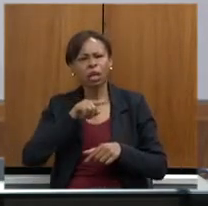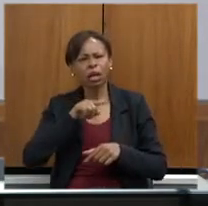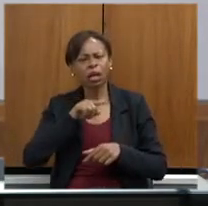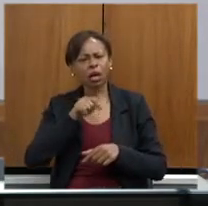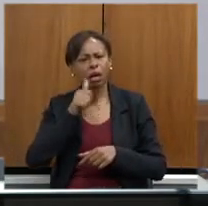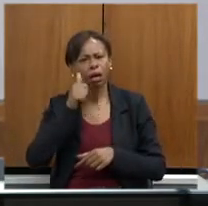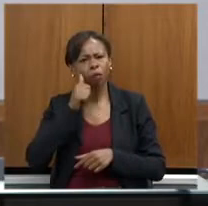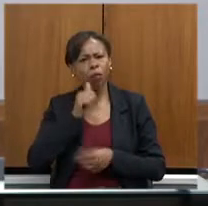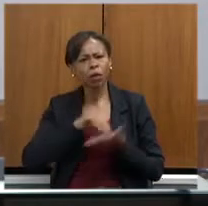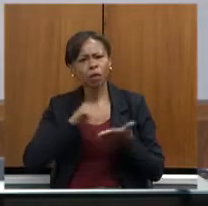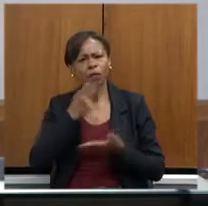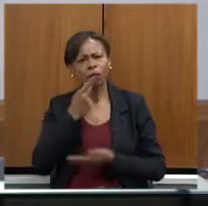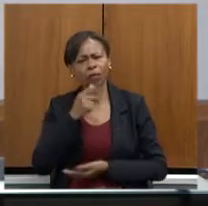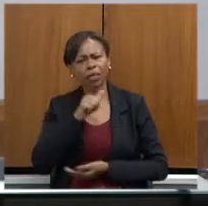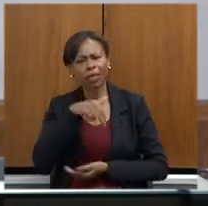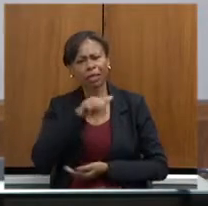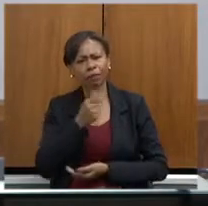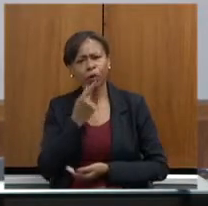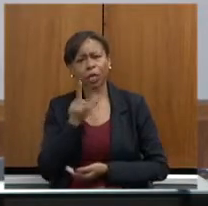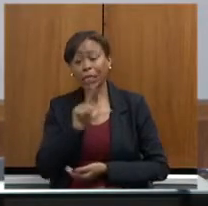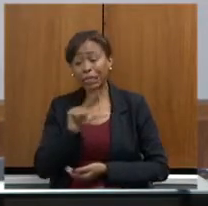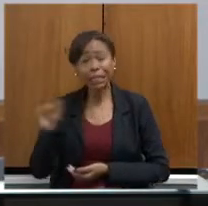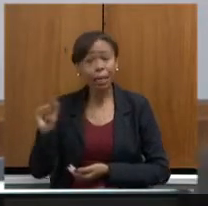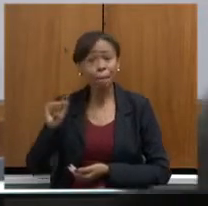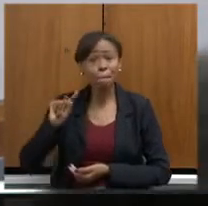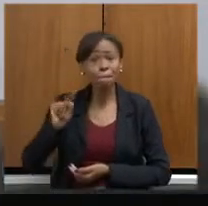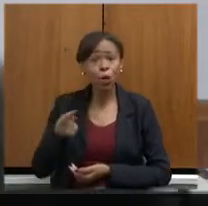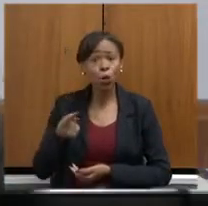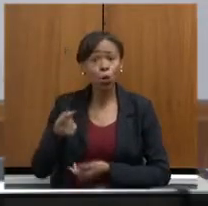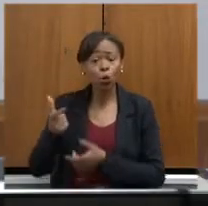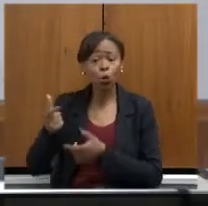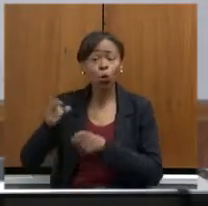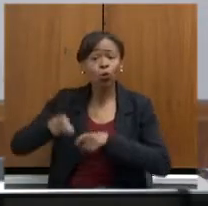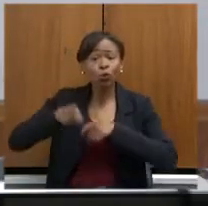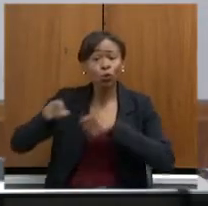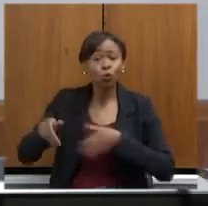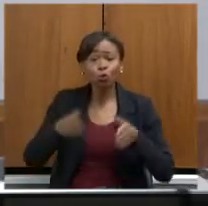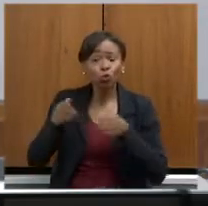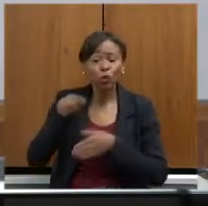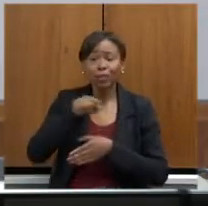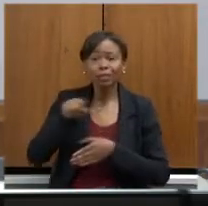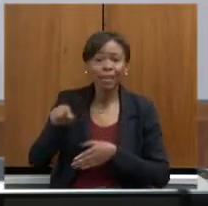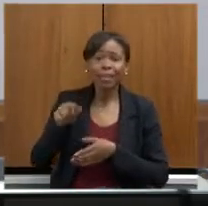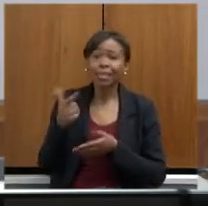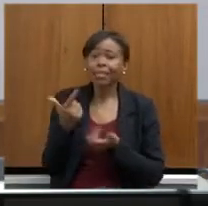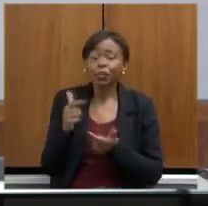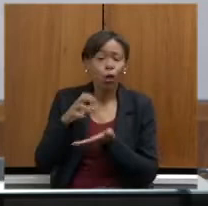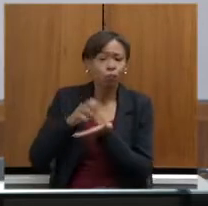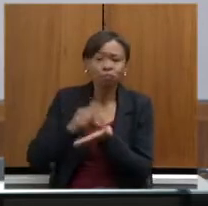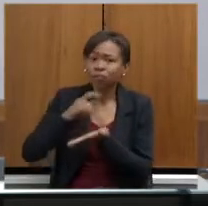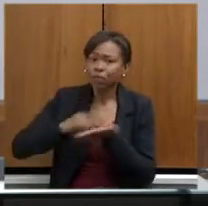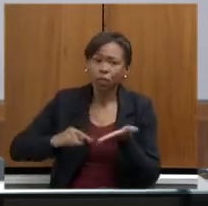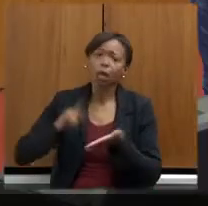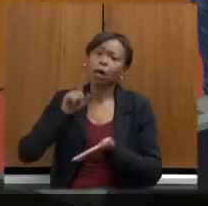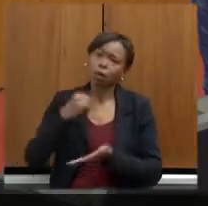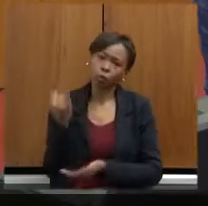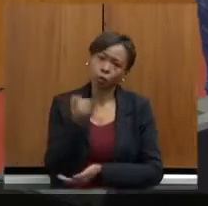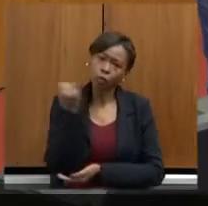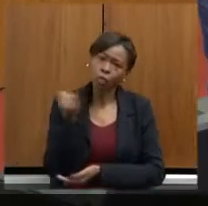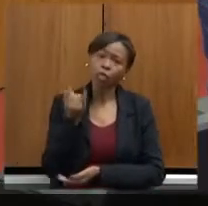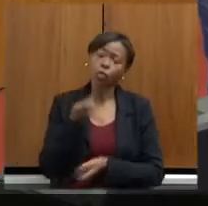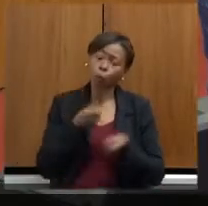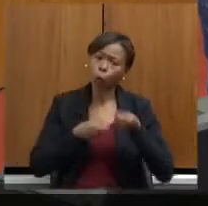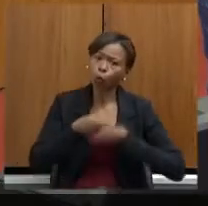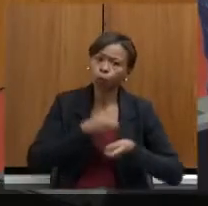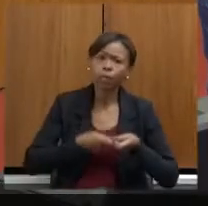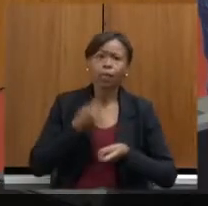fizeram 100 mil propriedades sentir de seria o impulsionamento a nossa economia ser importante para o meio ambiente a gente